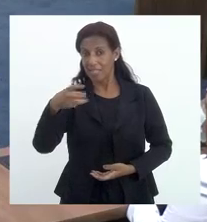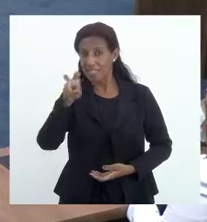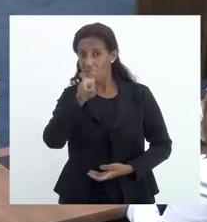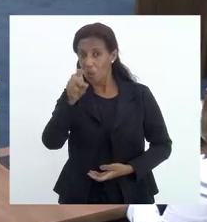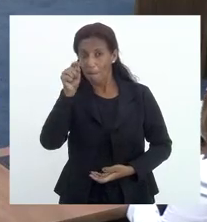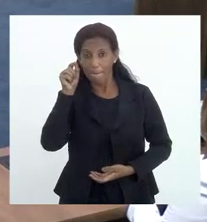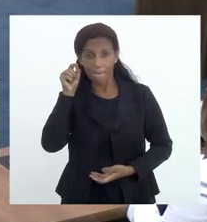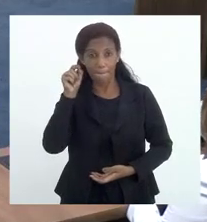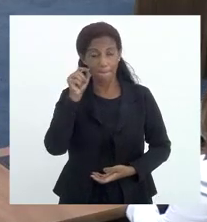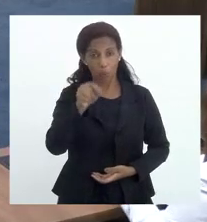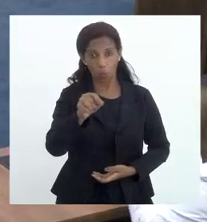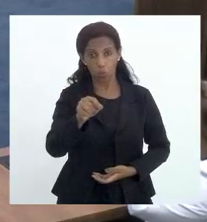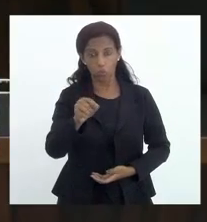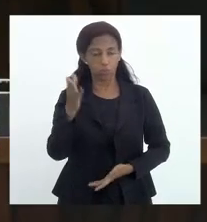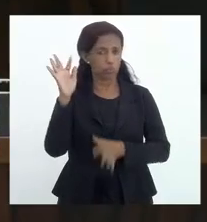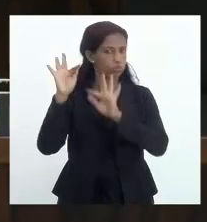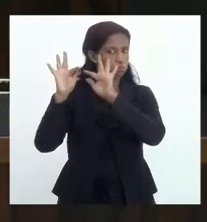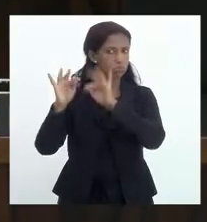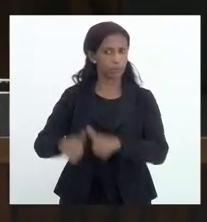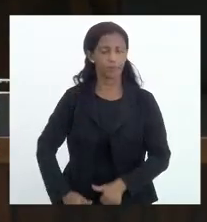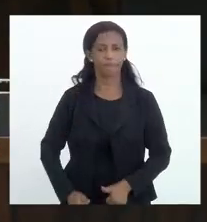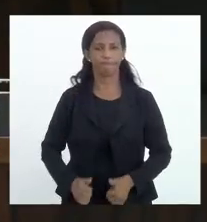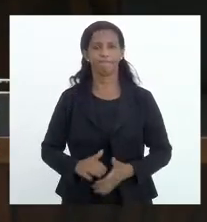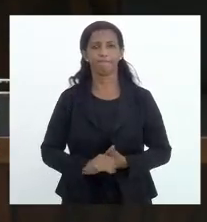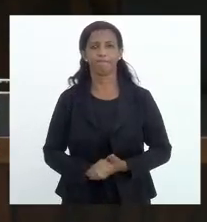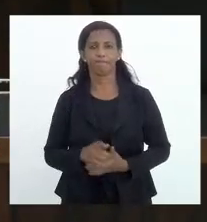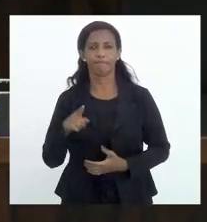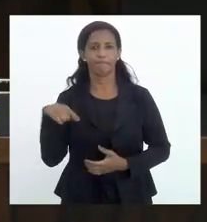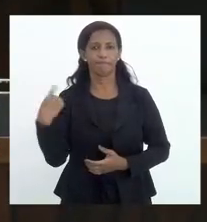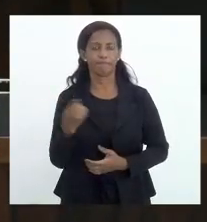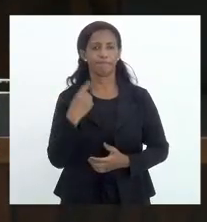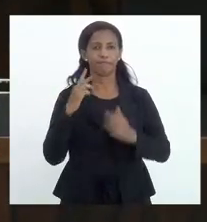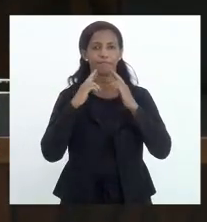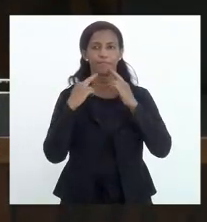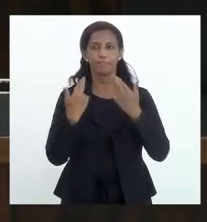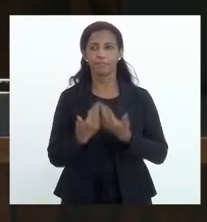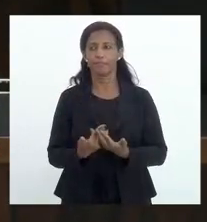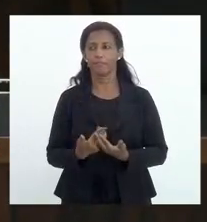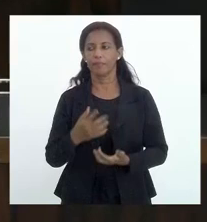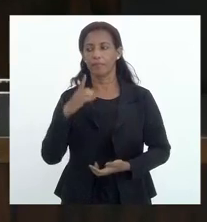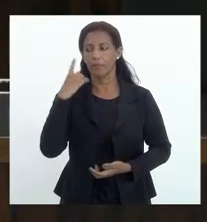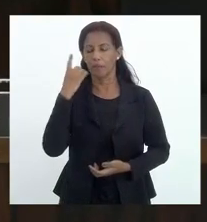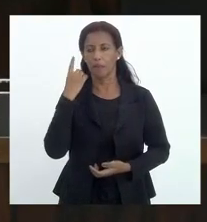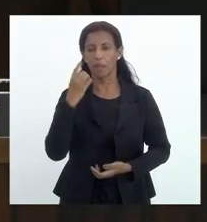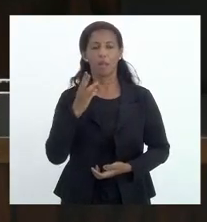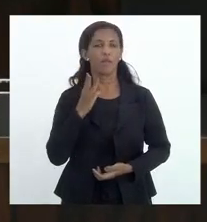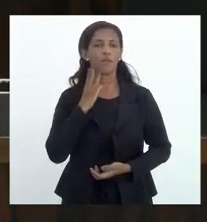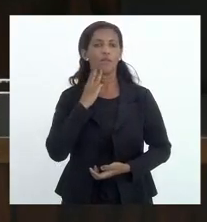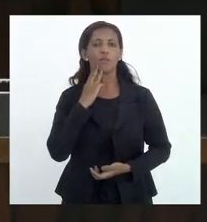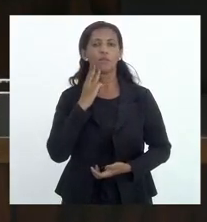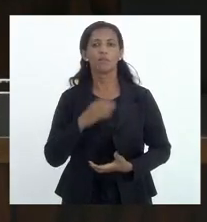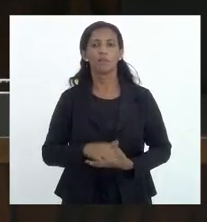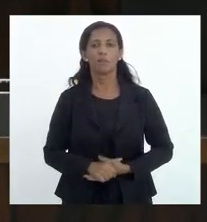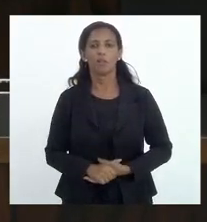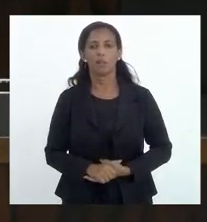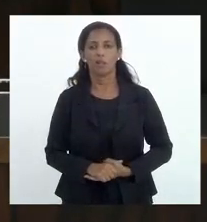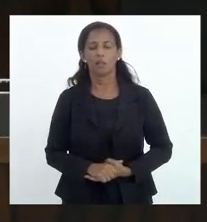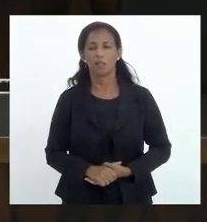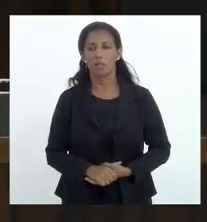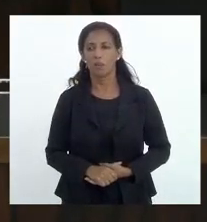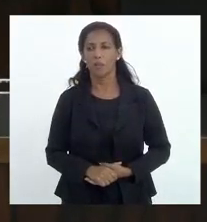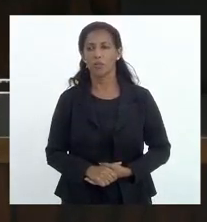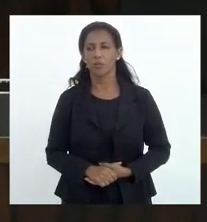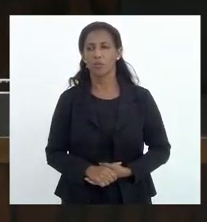ponto, terminará a nossa audiência. Deputado Valdec, Vossa